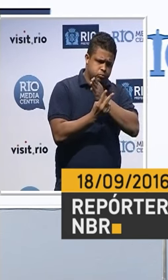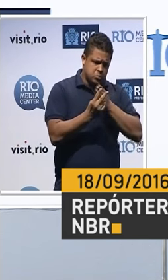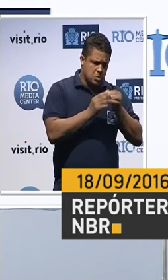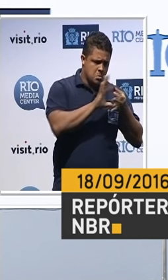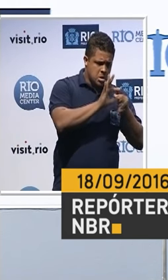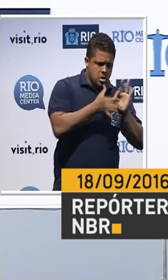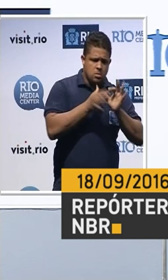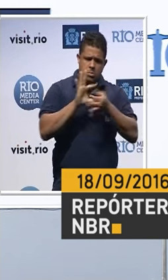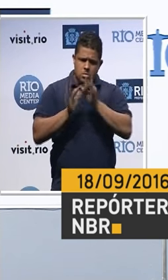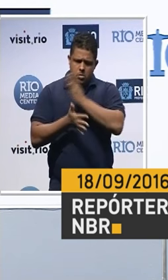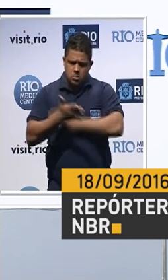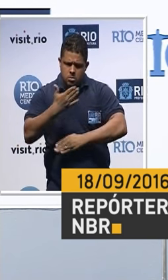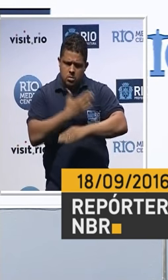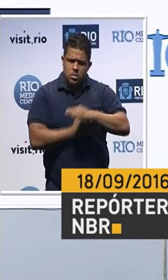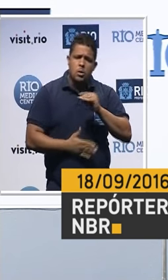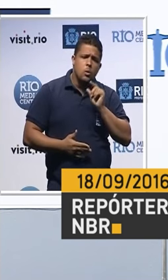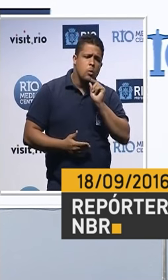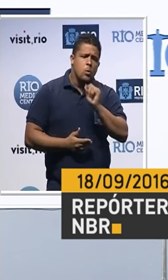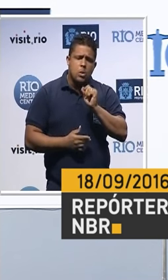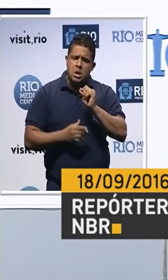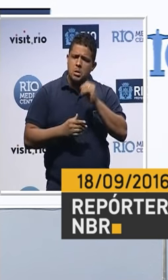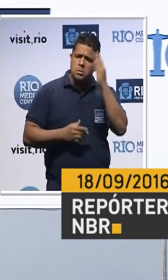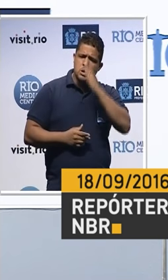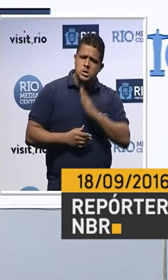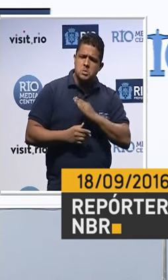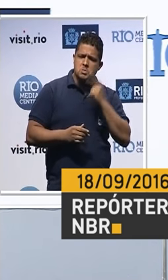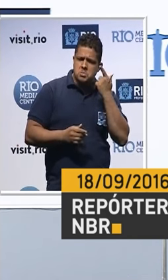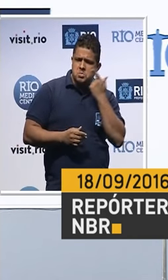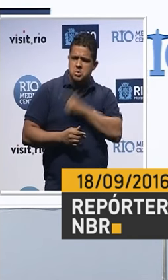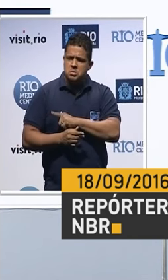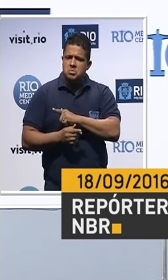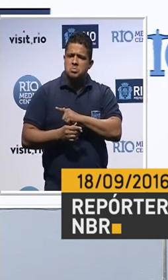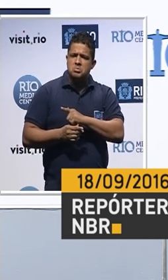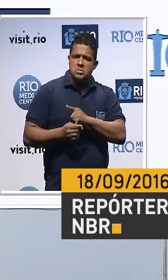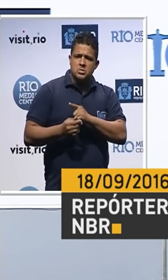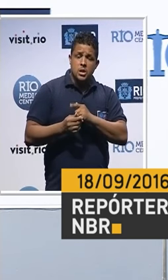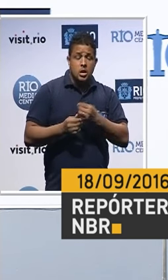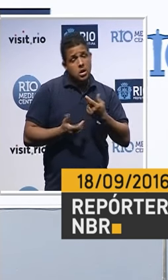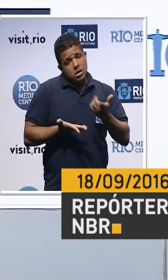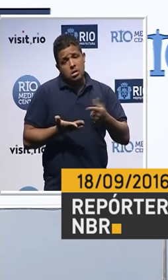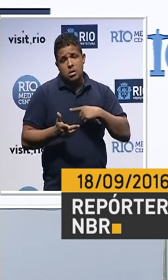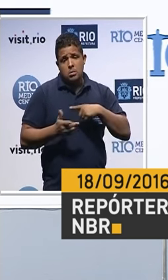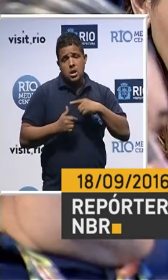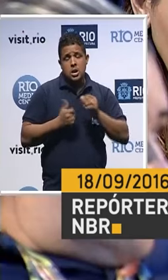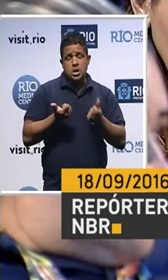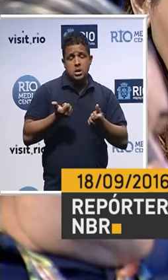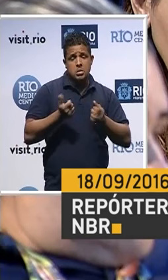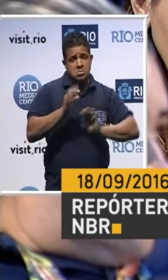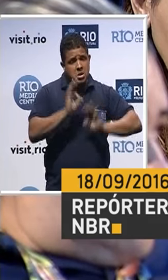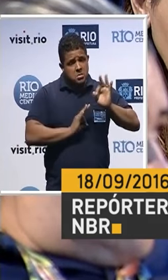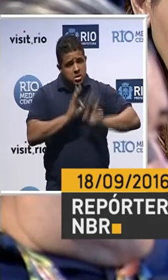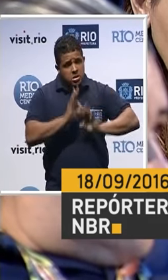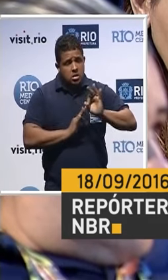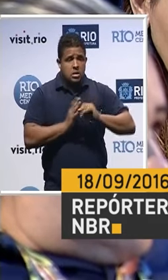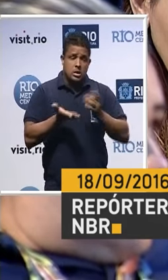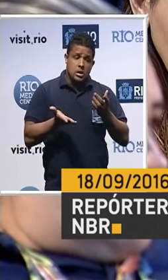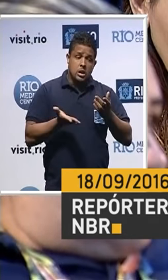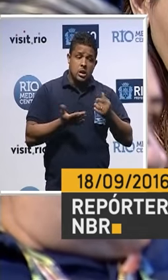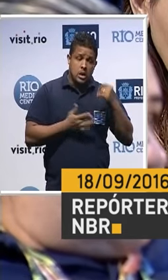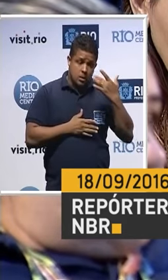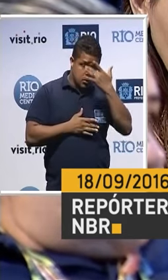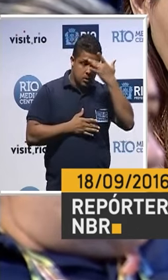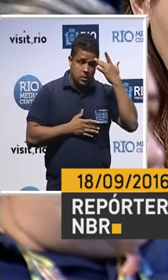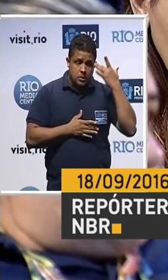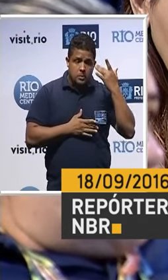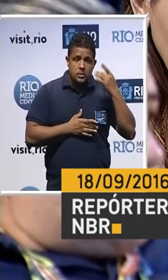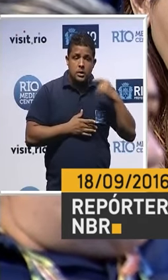uma participação absolutamente positiva. Agora, nós queremos fazer com que a